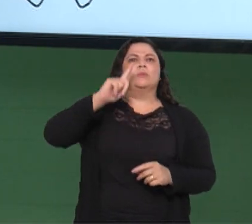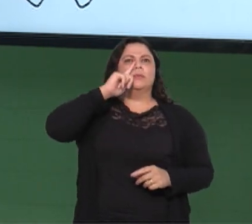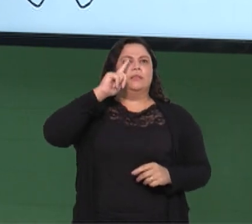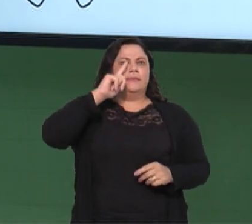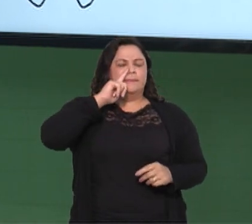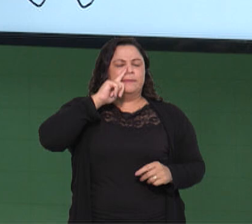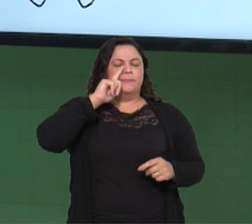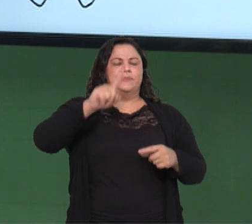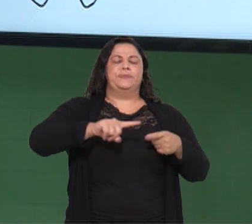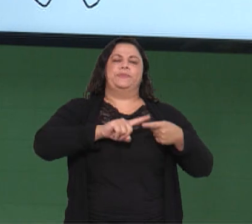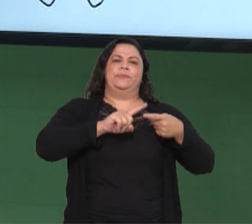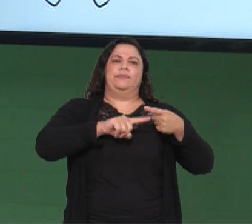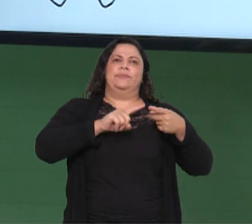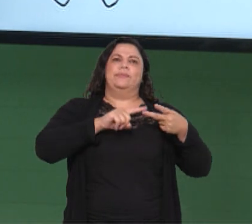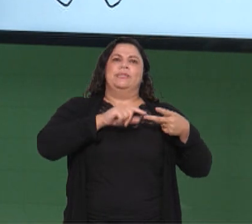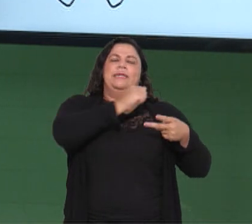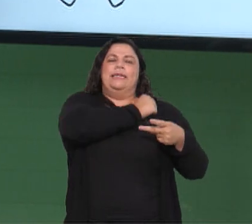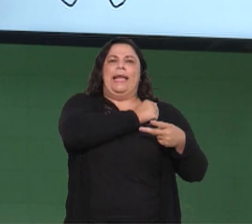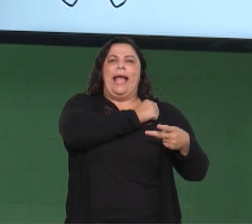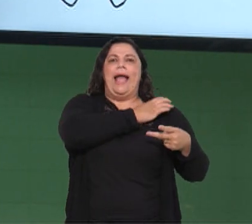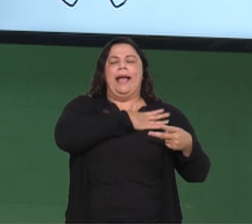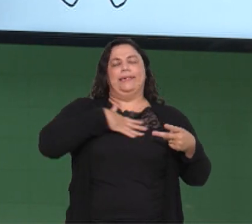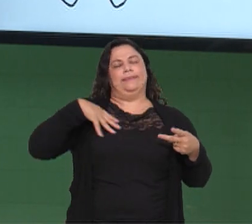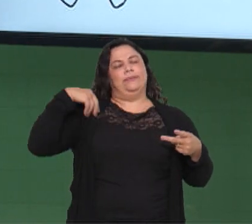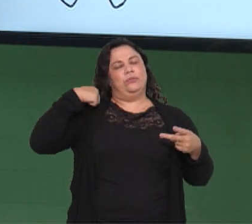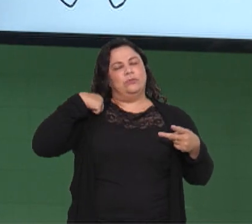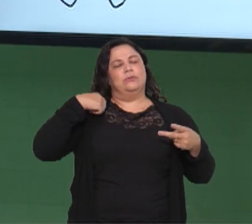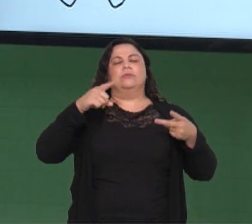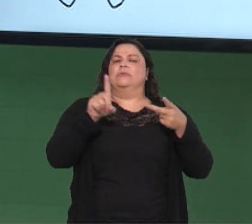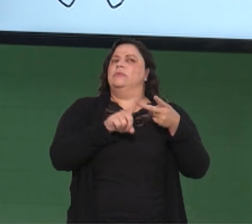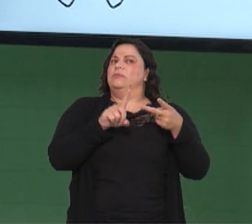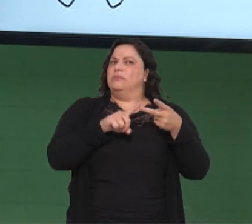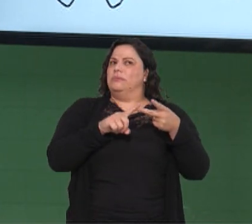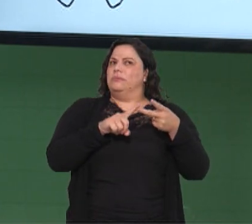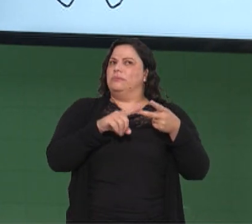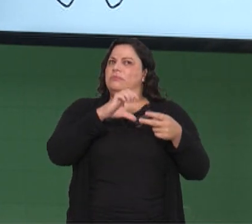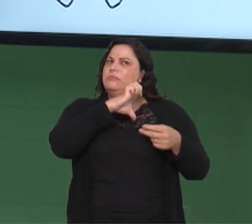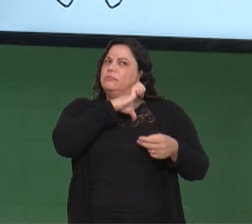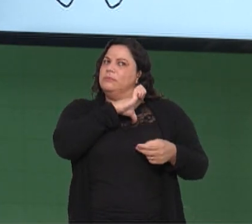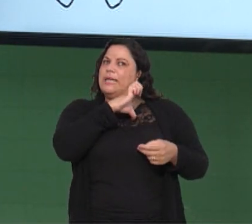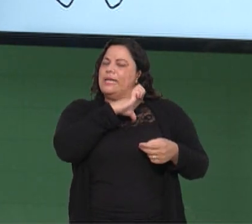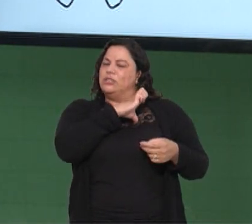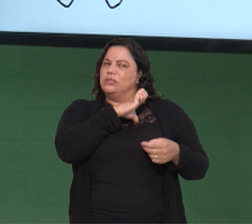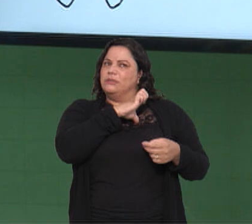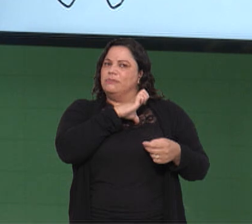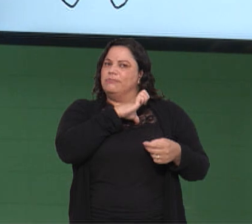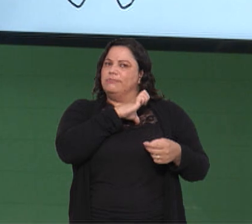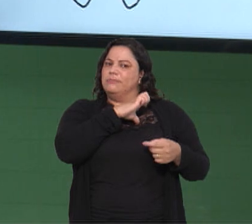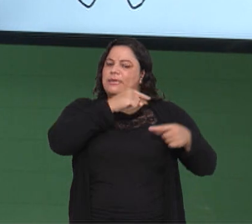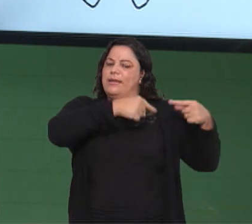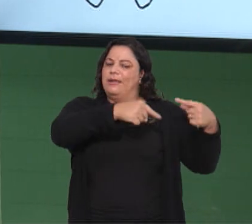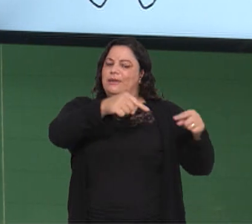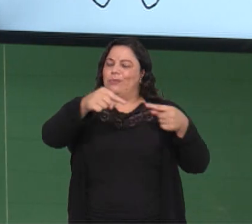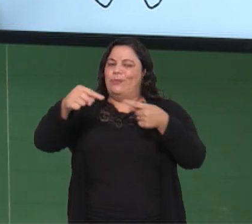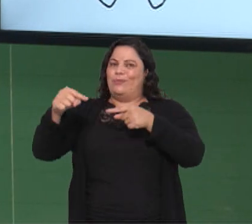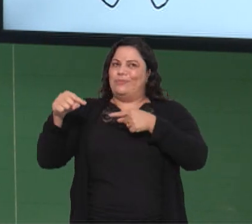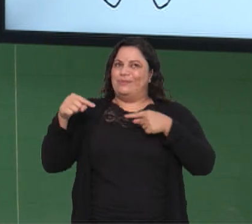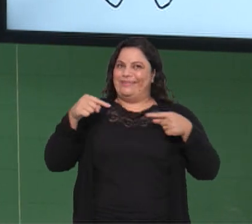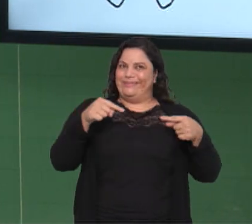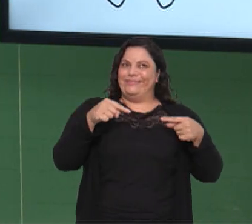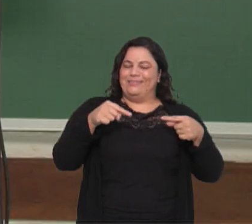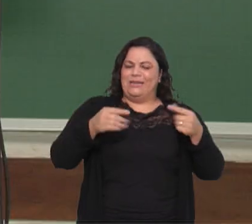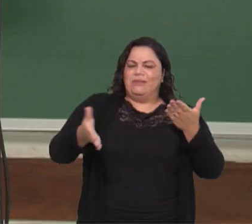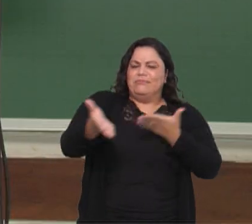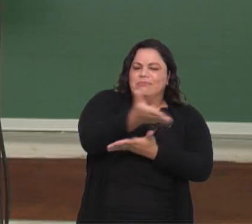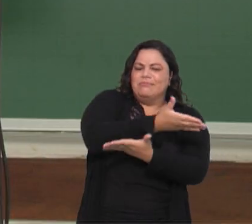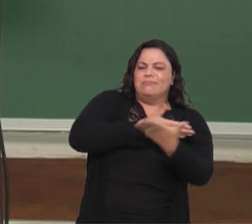uma vinculação entre ética e política. Tá? Ou seja, a ética seria a busca do bem individual